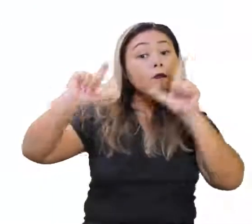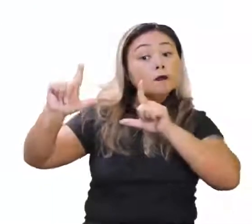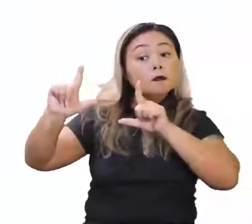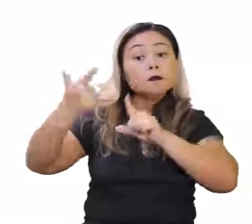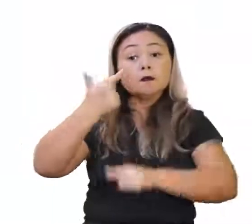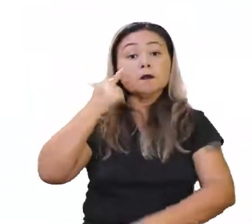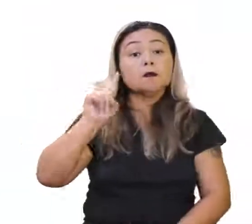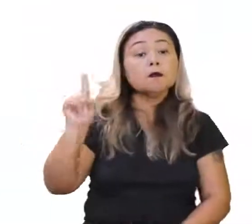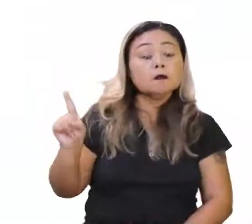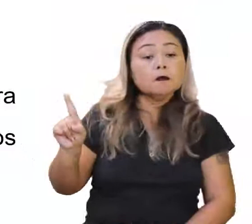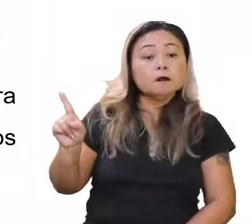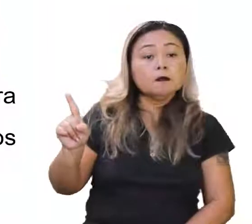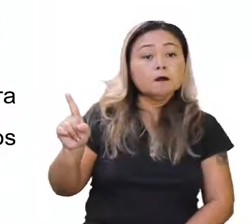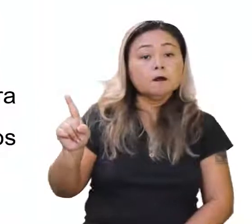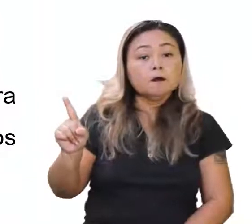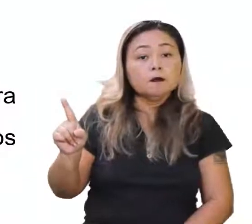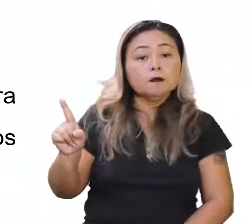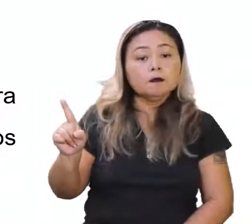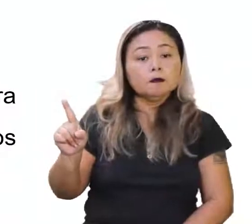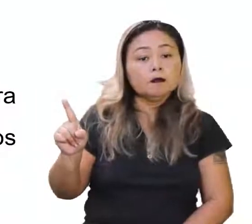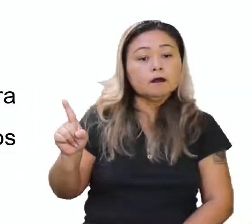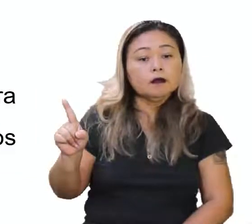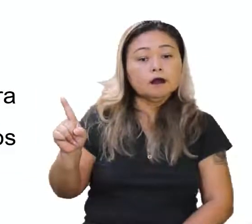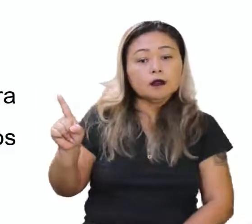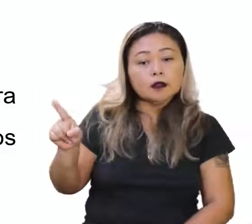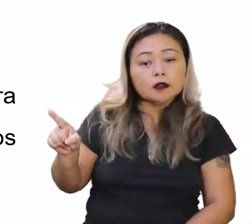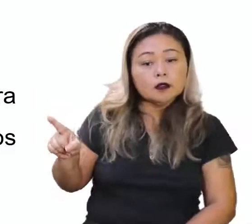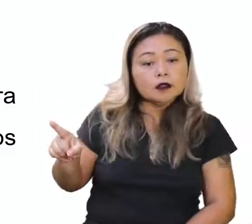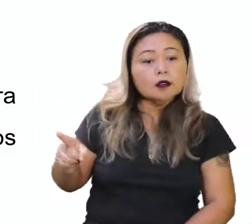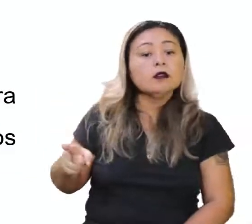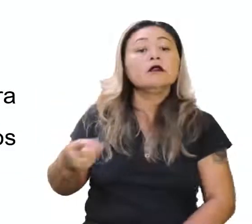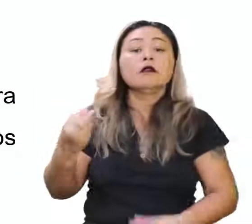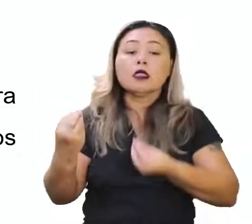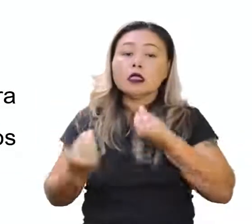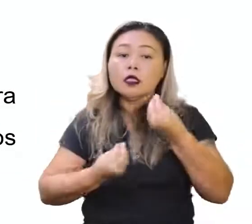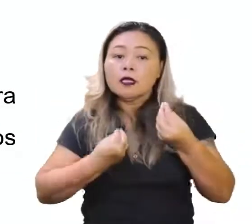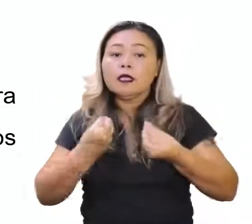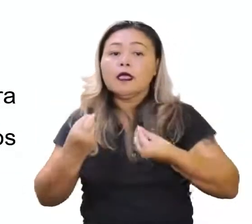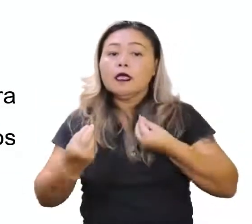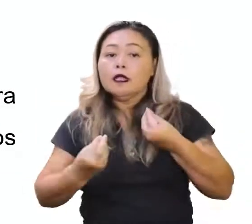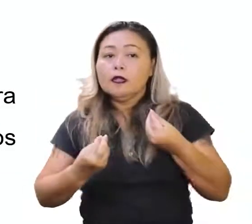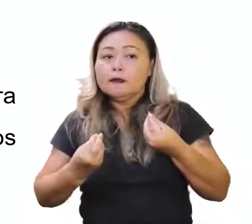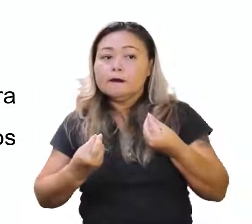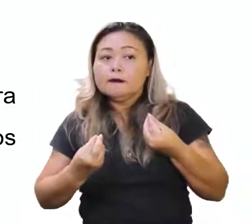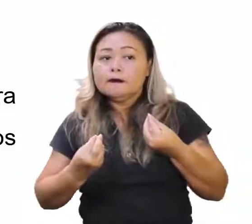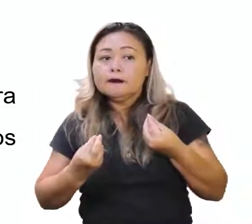estamos mostrando para vocês, vou voltar, que aqui o manejo vai depender,